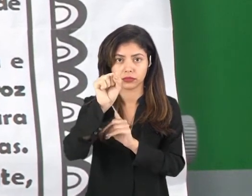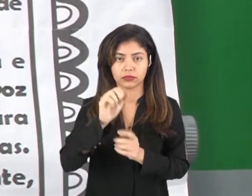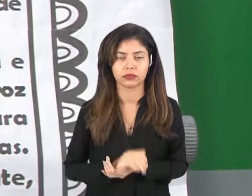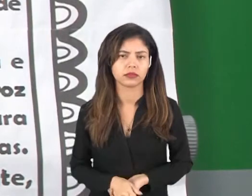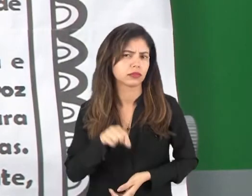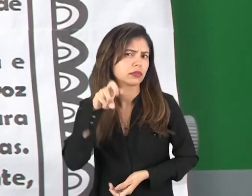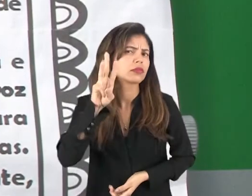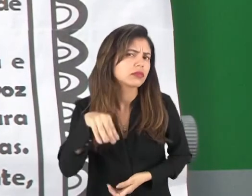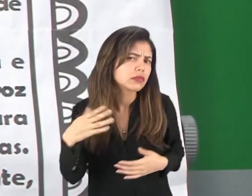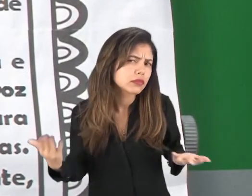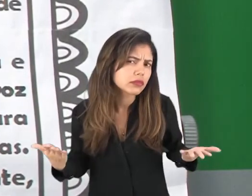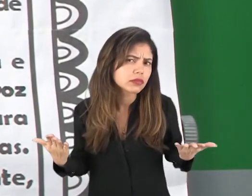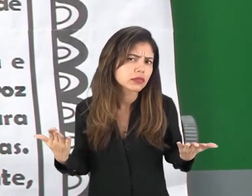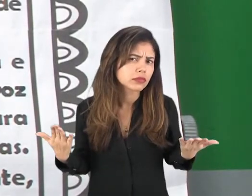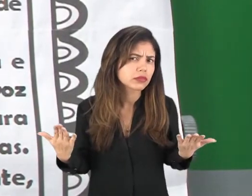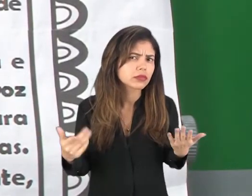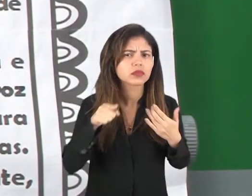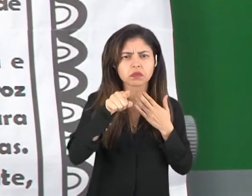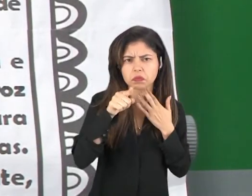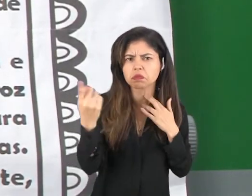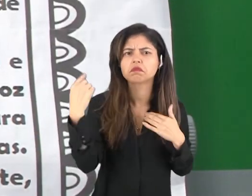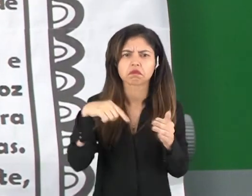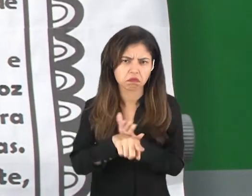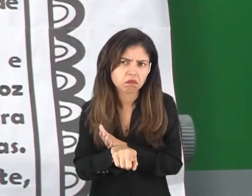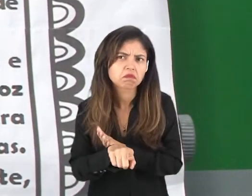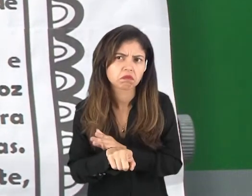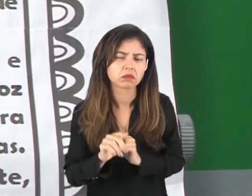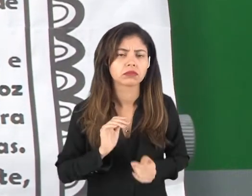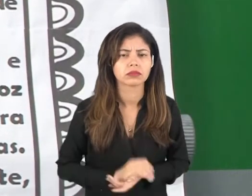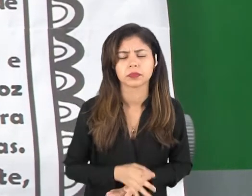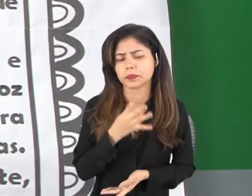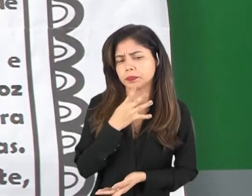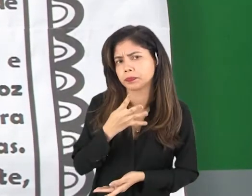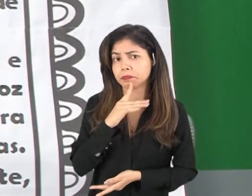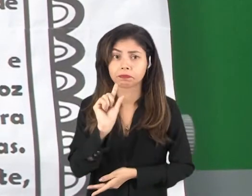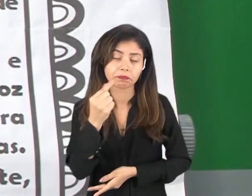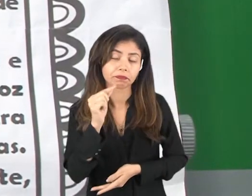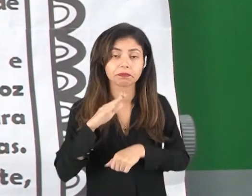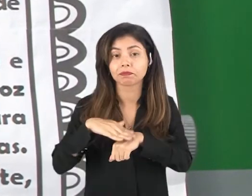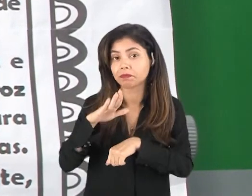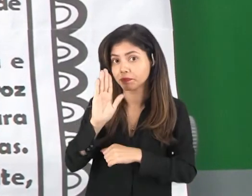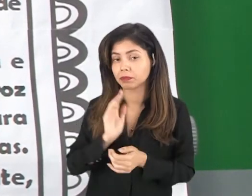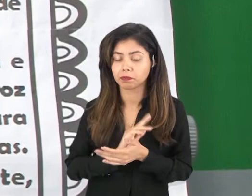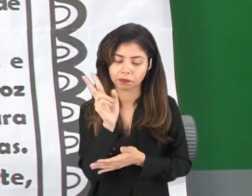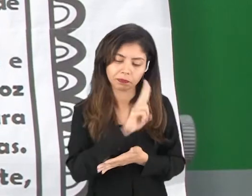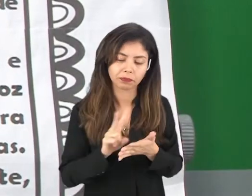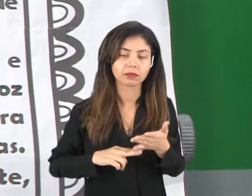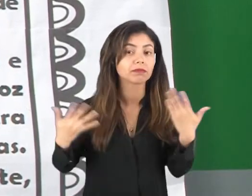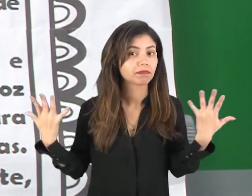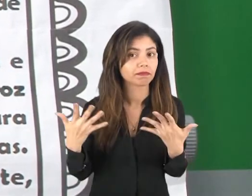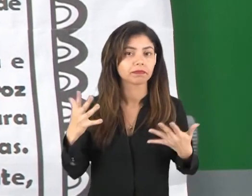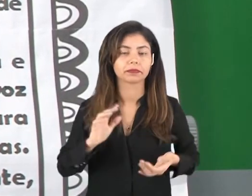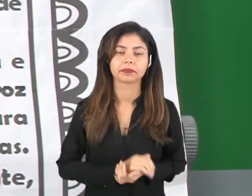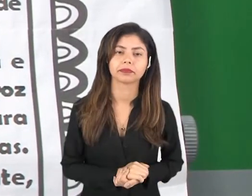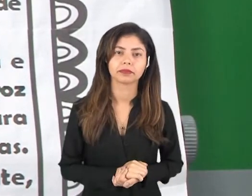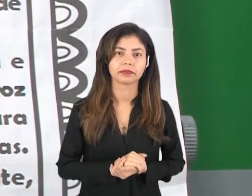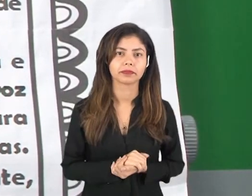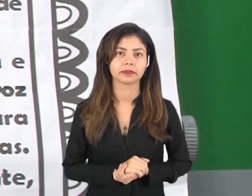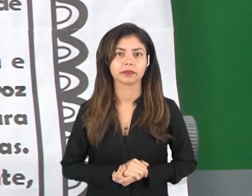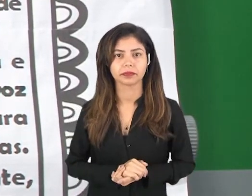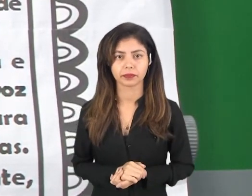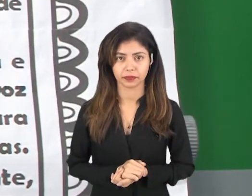Quem foi Cecília Meirelles? Vocês já fizeram essa pergunta? Vamos conhecer um pouquinho mais sobre ela lendo a biografia dela aqui, ó. Vamos lá,